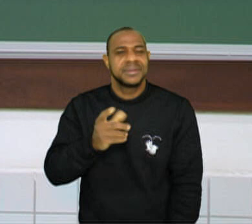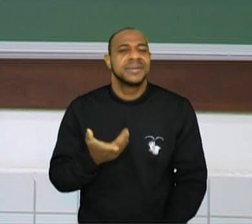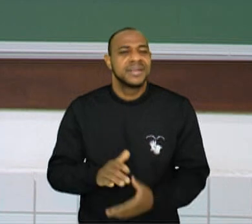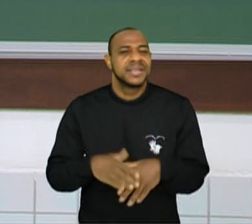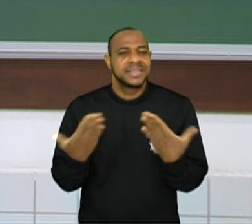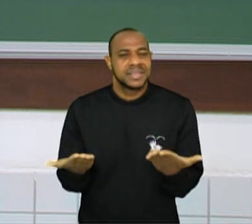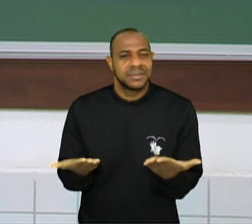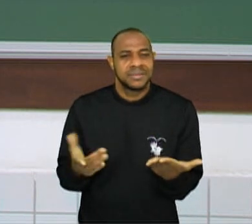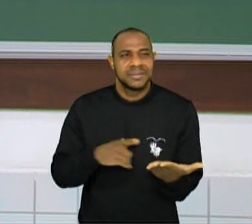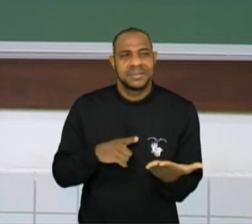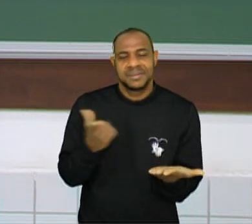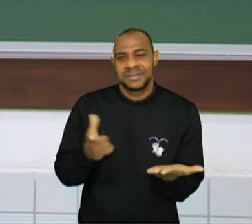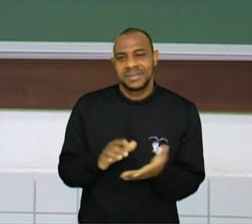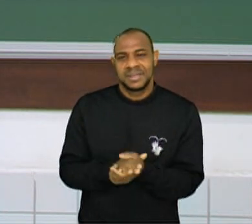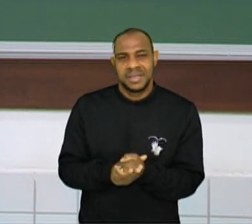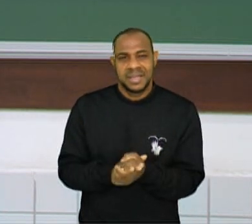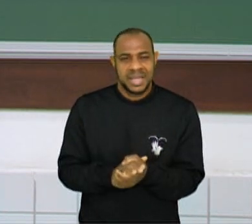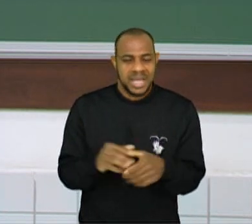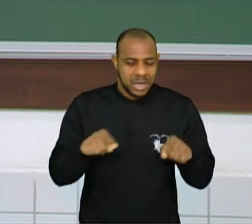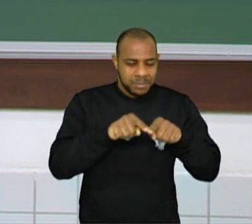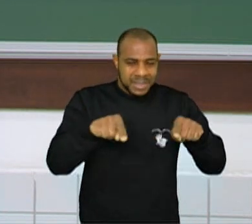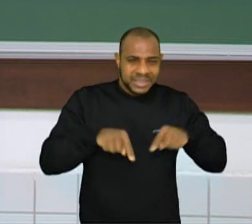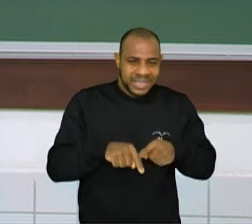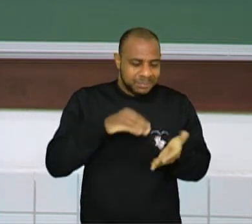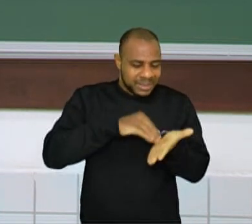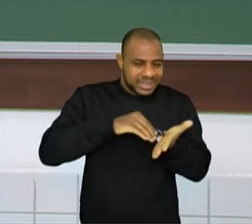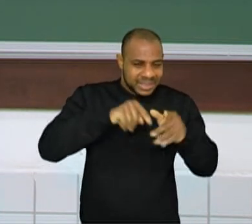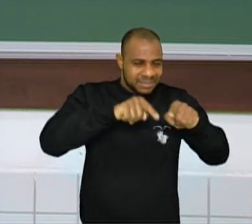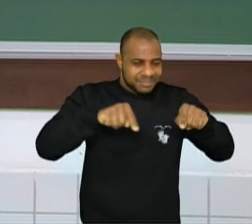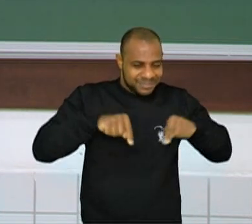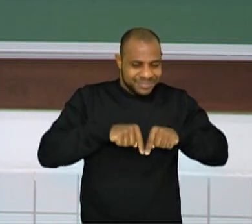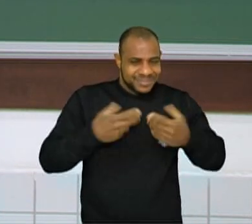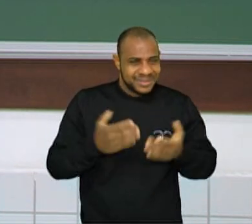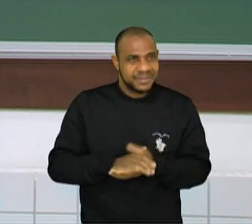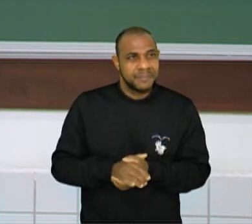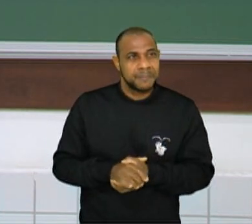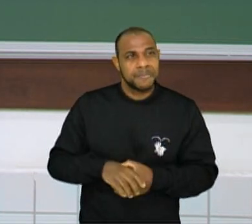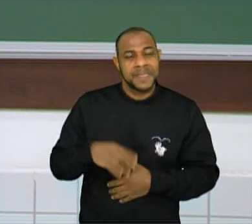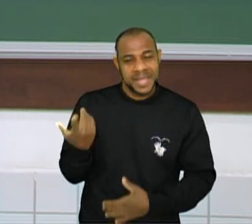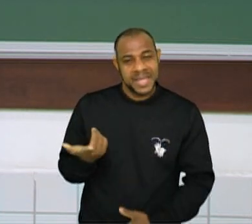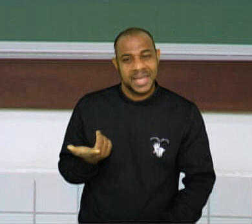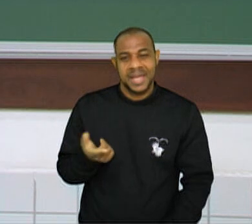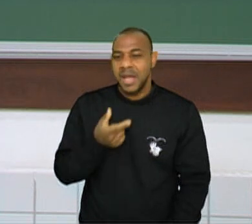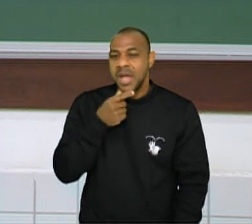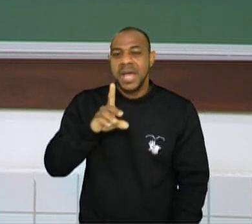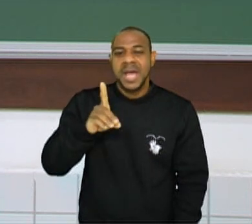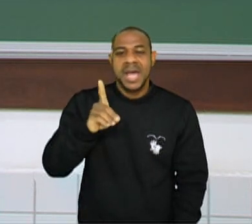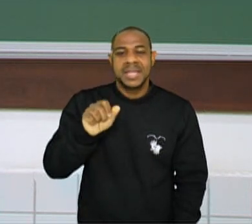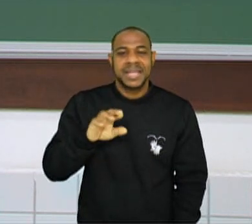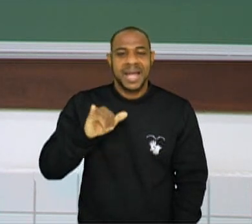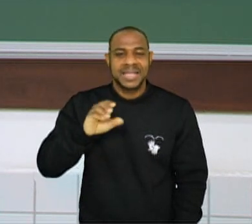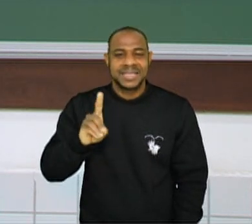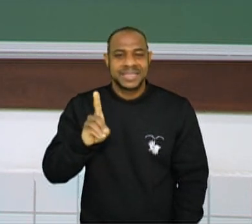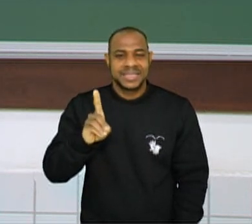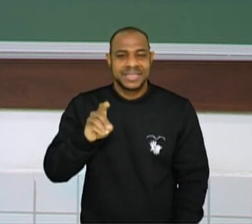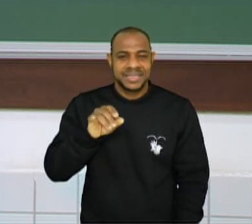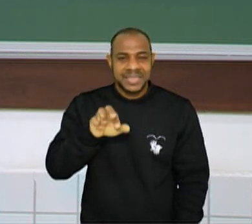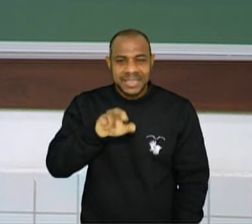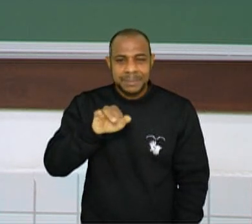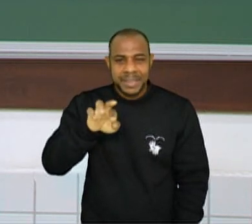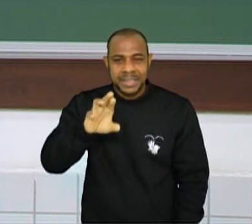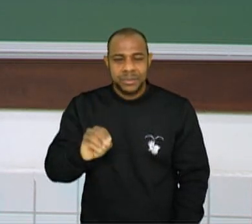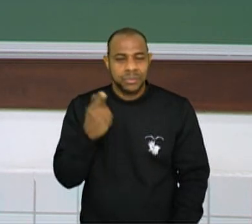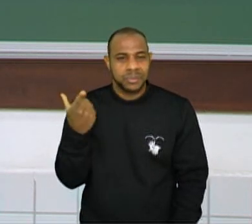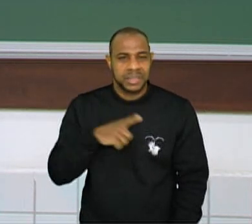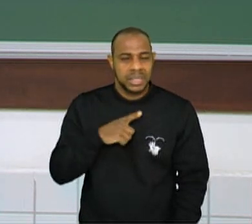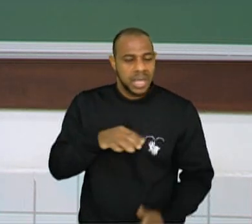presidente, uma espécie de gabinete do presidente. Ainda hoje nós temos esse cargo. O Darcy Ribeiro explicitou que o presidente estava